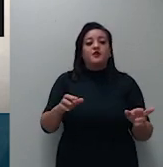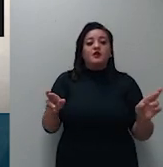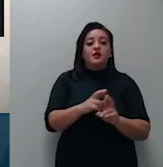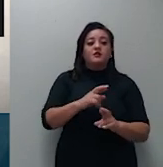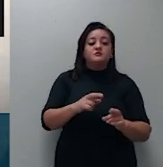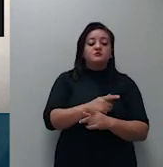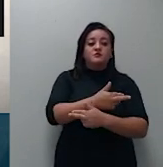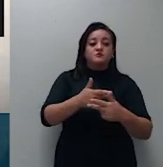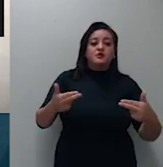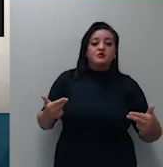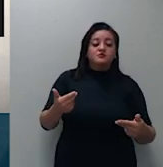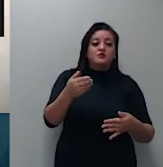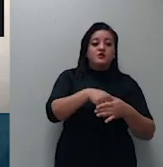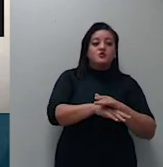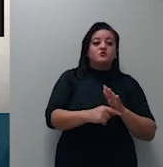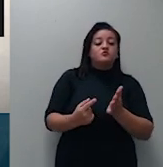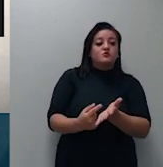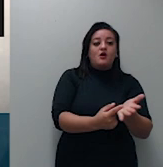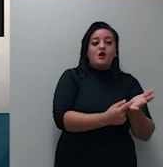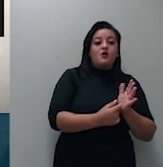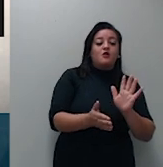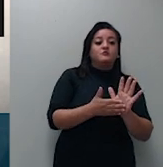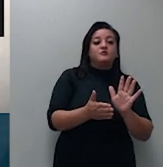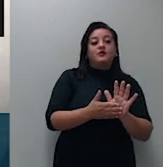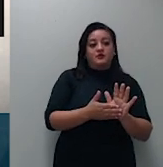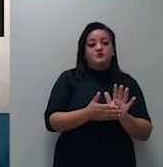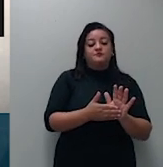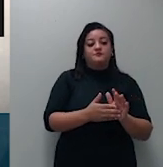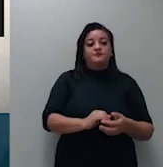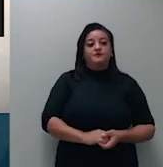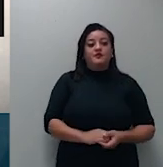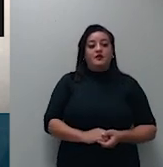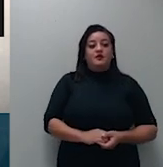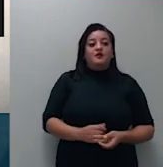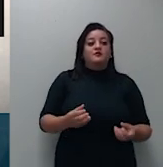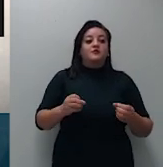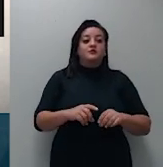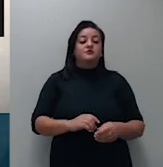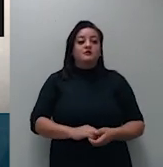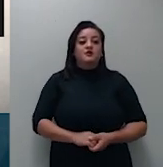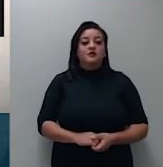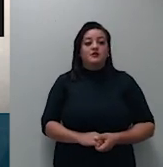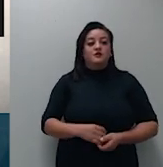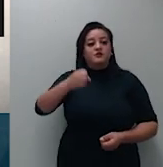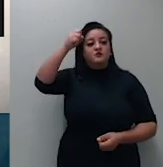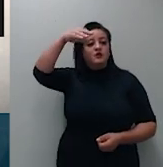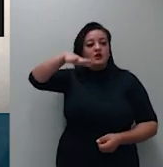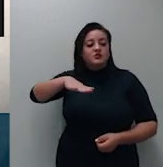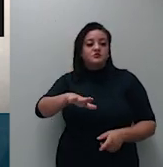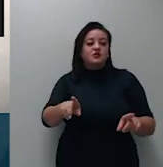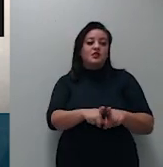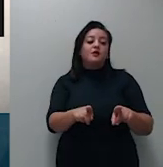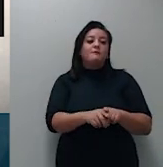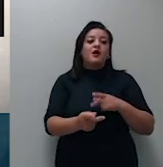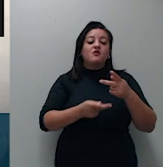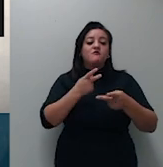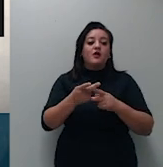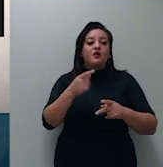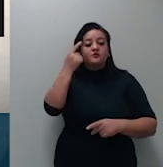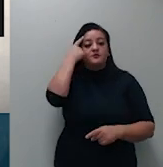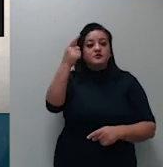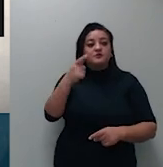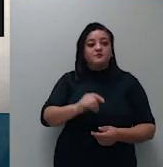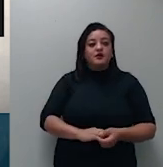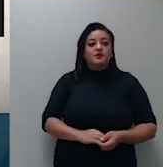relacionada à elementos internos do acórdão impugnado a variação da energia elétrica é preço porta